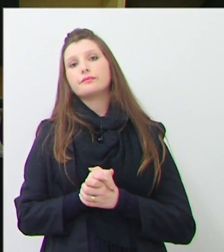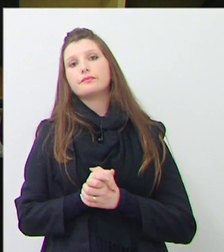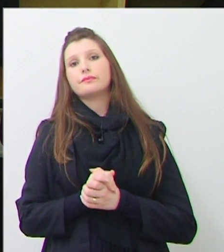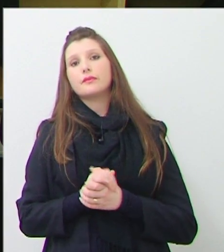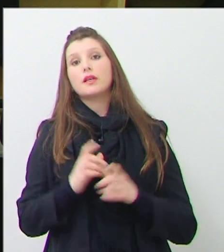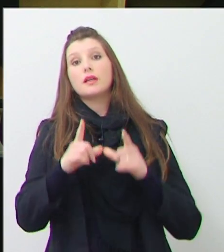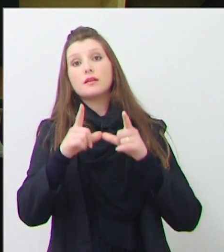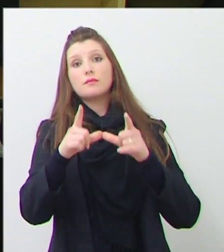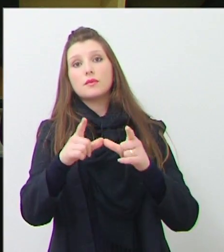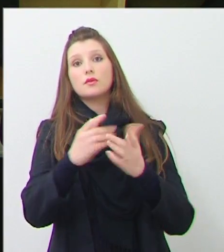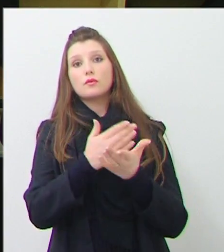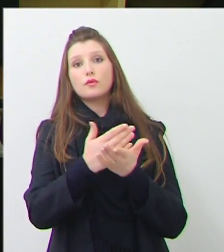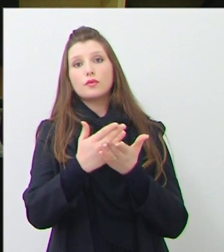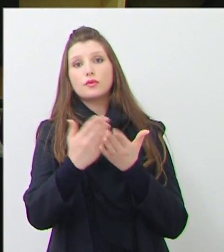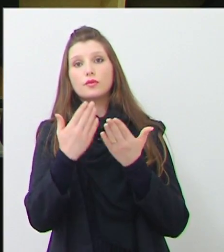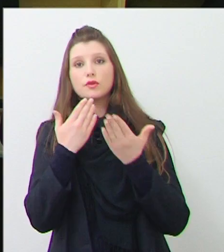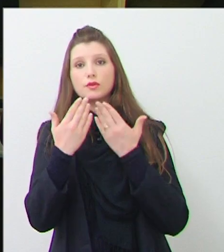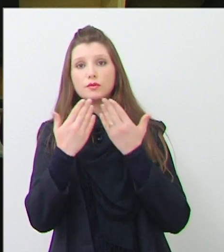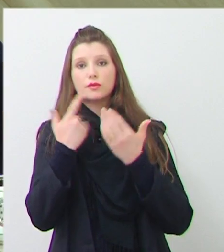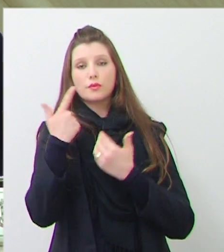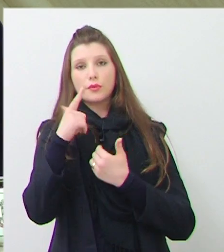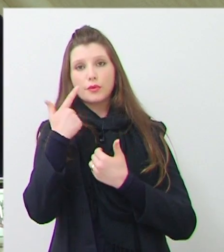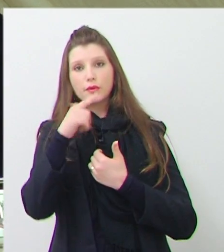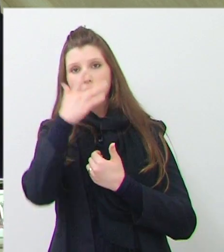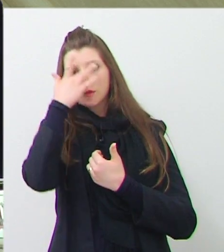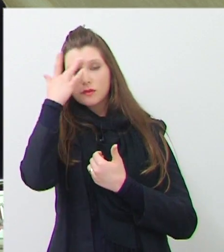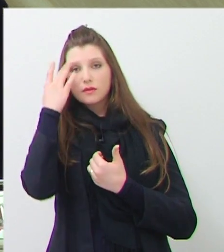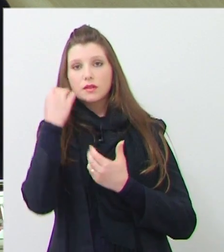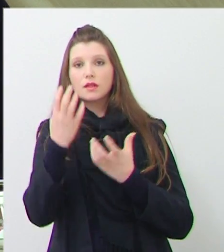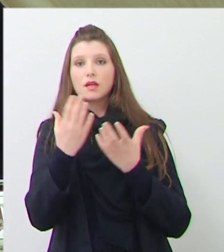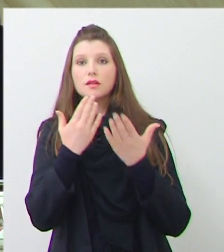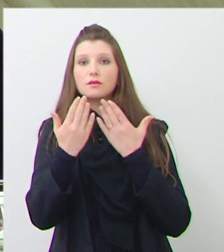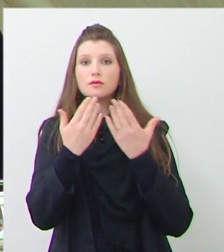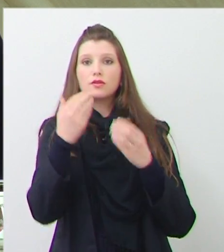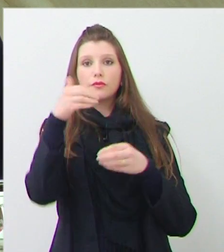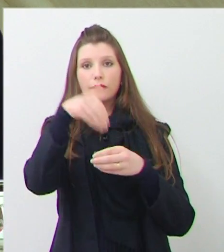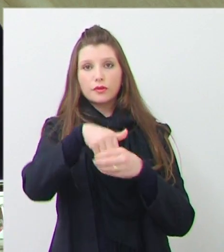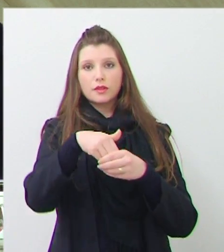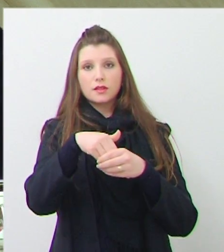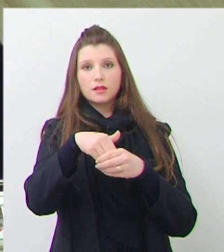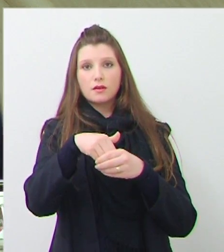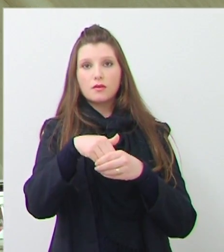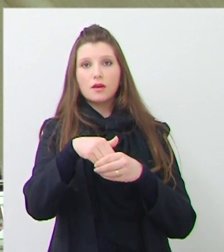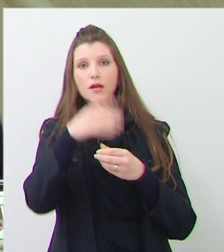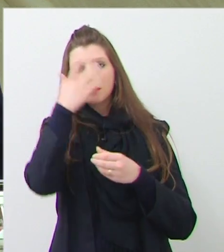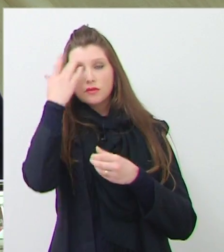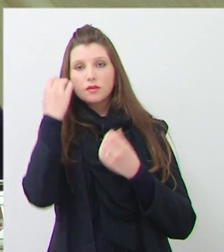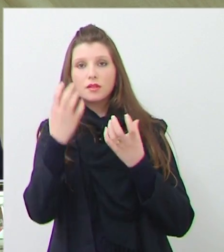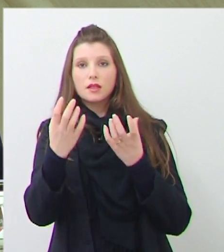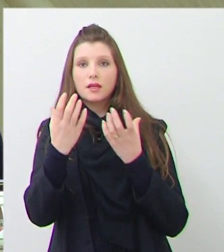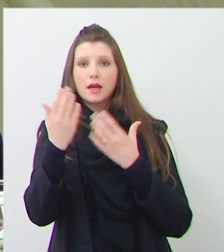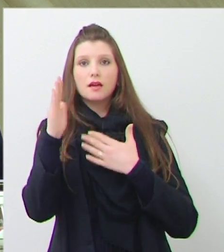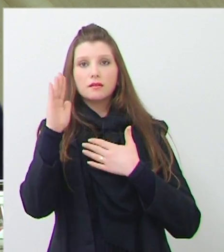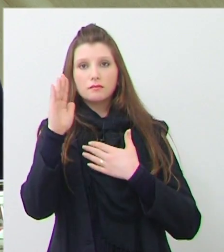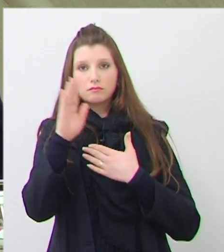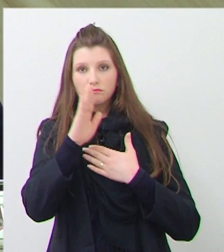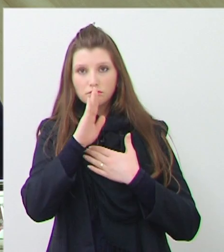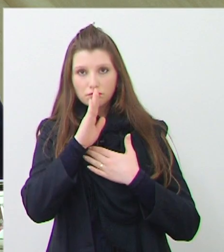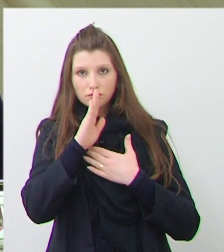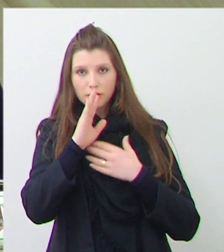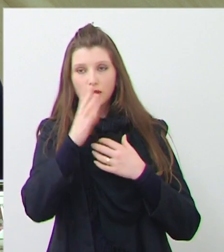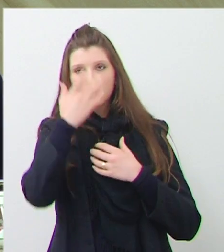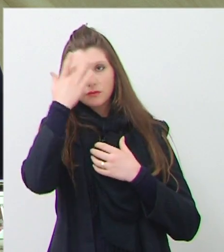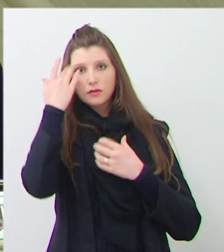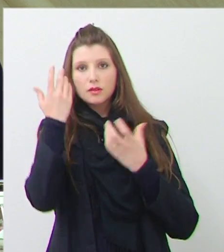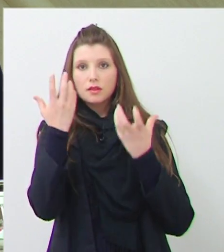O requerimento continua em discussão. Não havendo quem queira discutir, em votação. Os favoráveis permaneçam como estão,